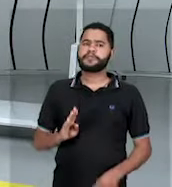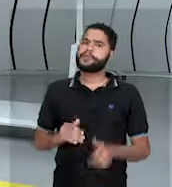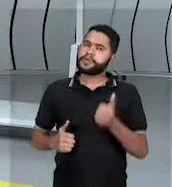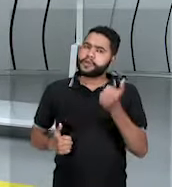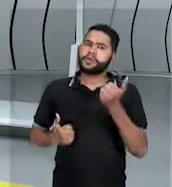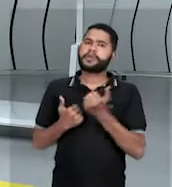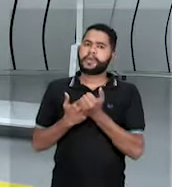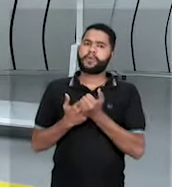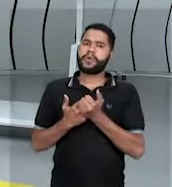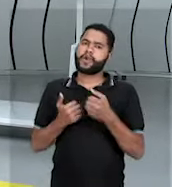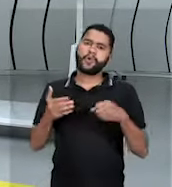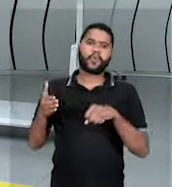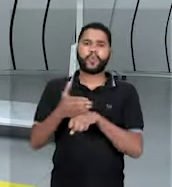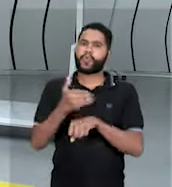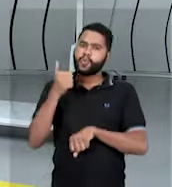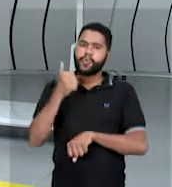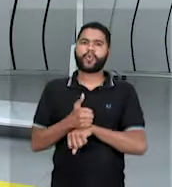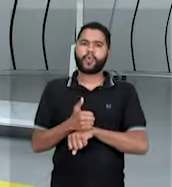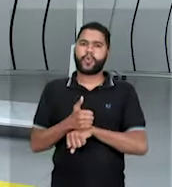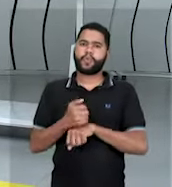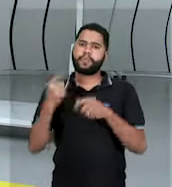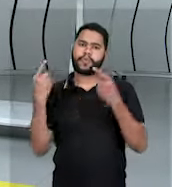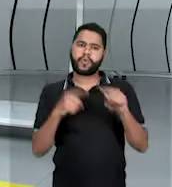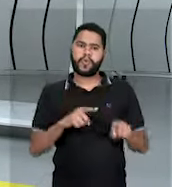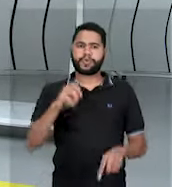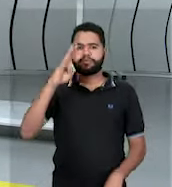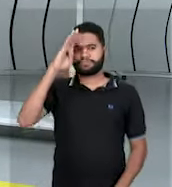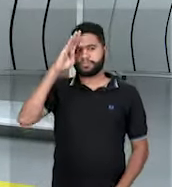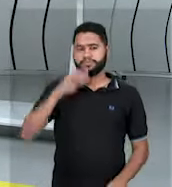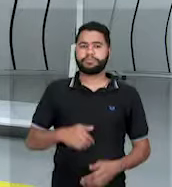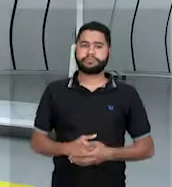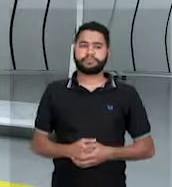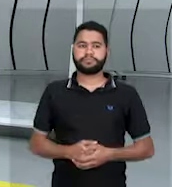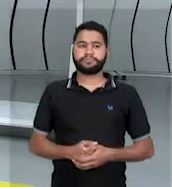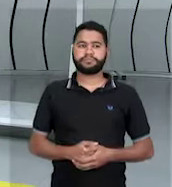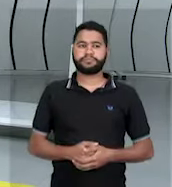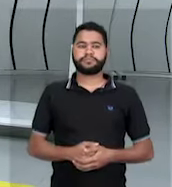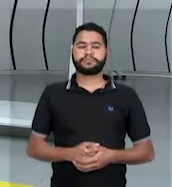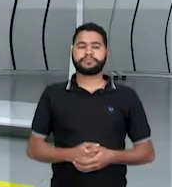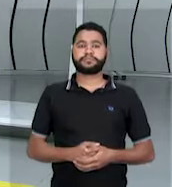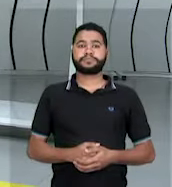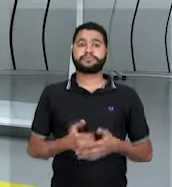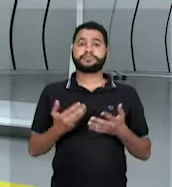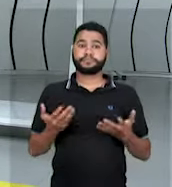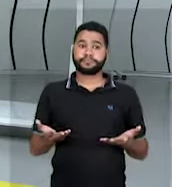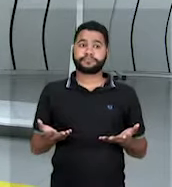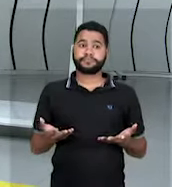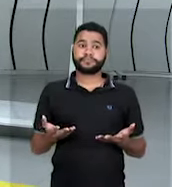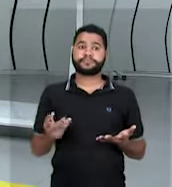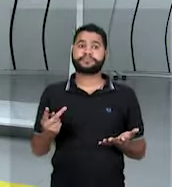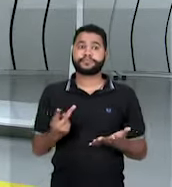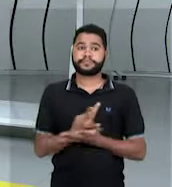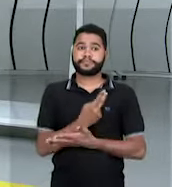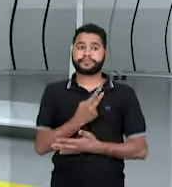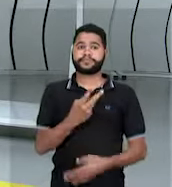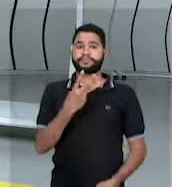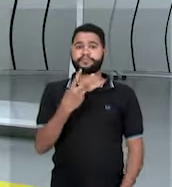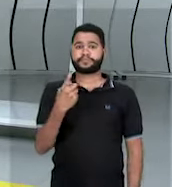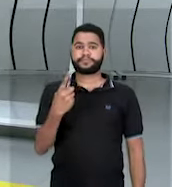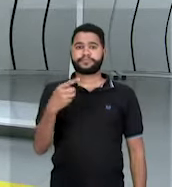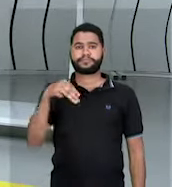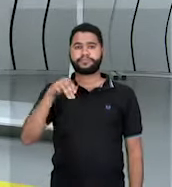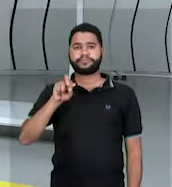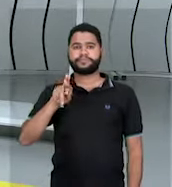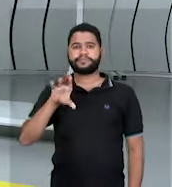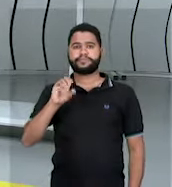apoiaria um golpe militar, né, apoiaria a deposição do presidente João Goulart. Essa deposição ocorre, então, no dia 31 de março,